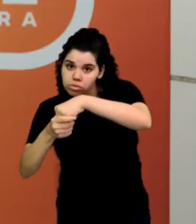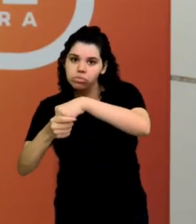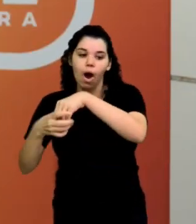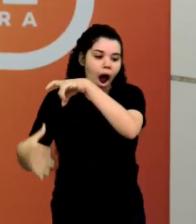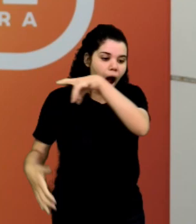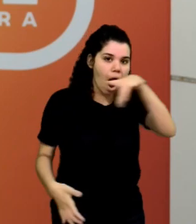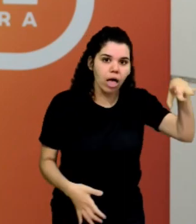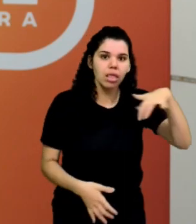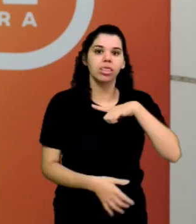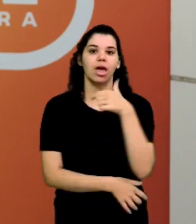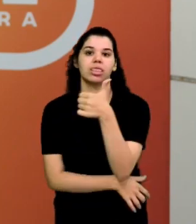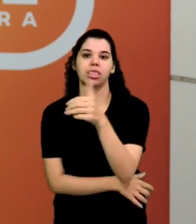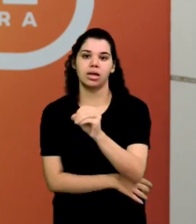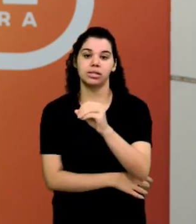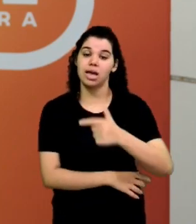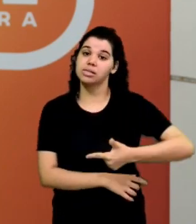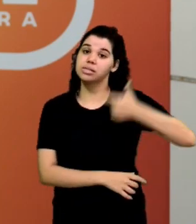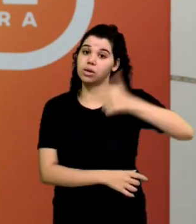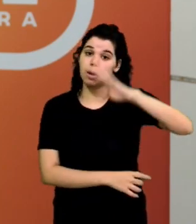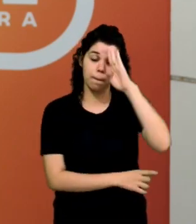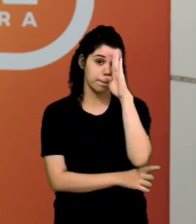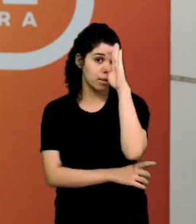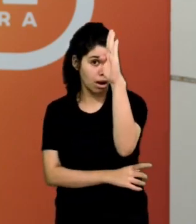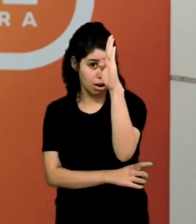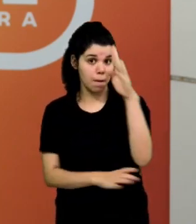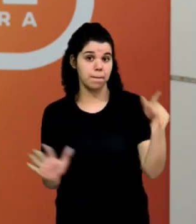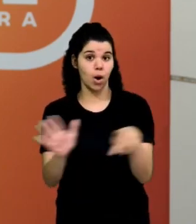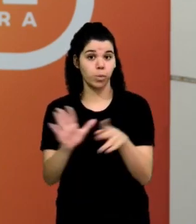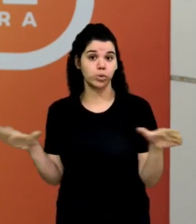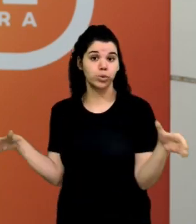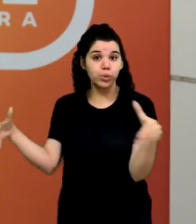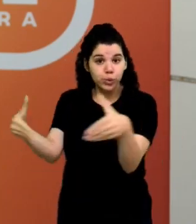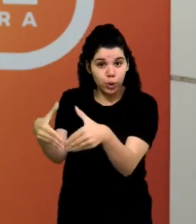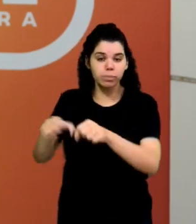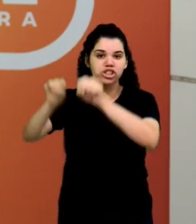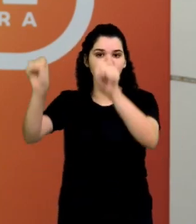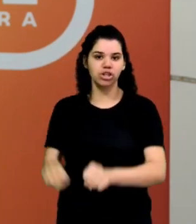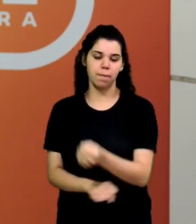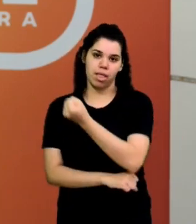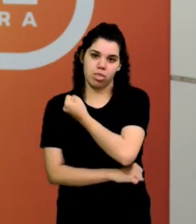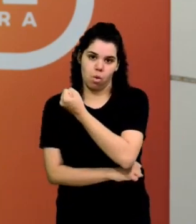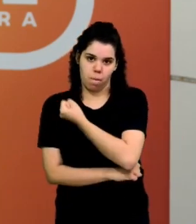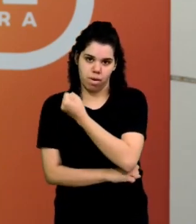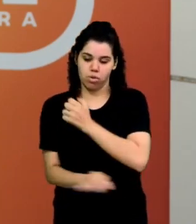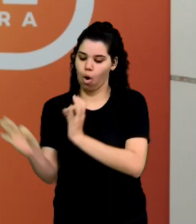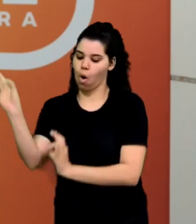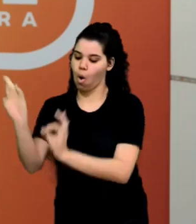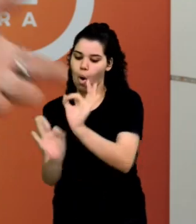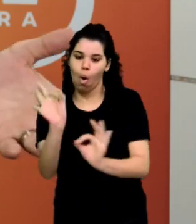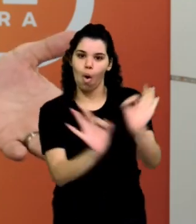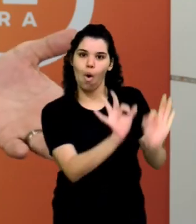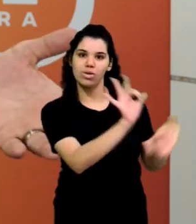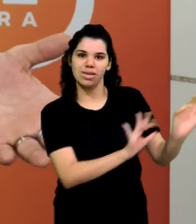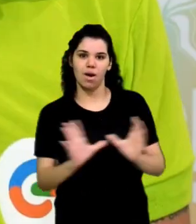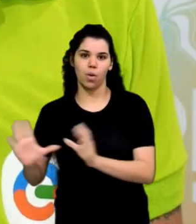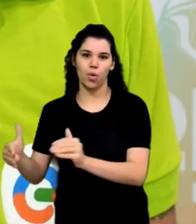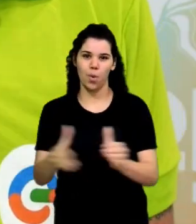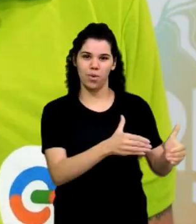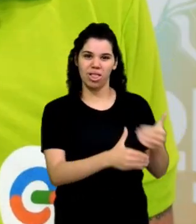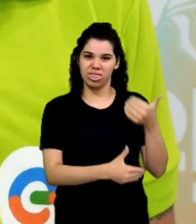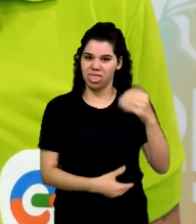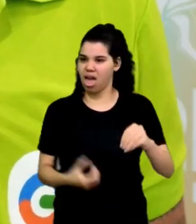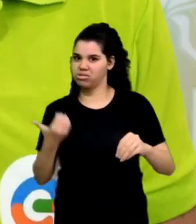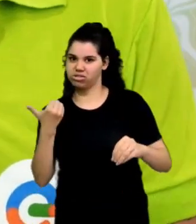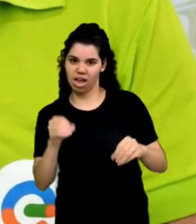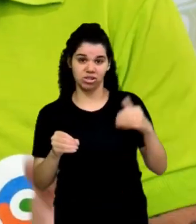é a segunda principal característica do sistema de numeração decimal, que é organizar os números de 10 em 10. A